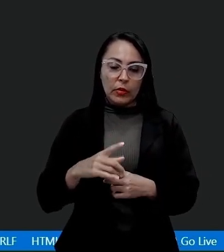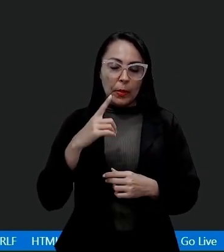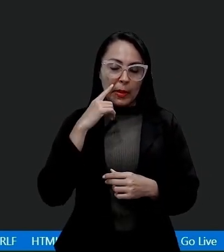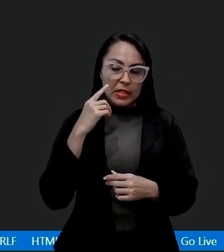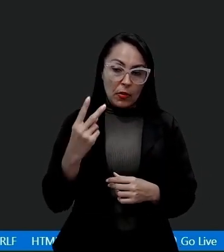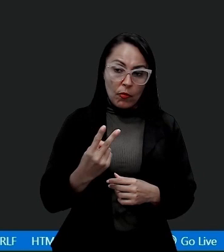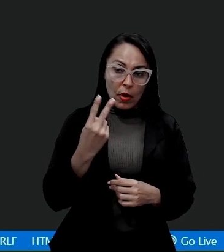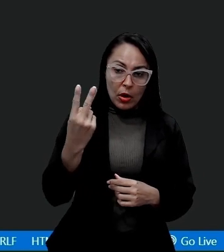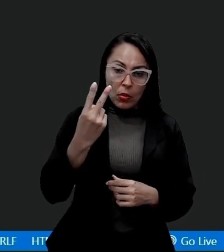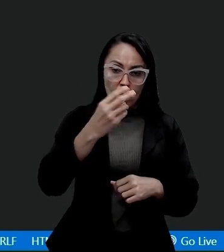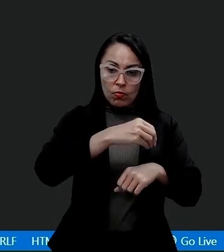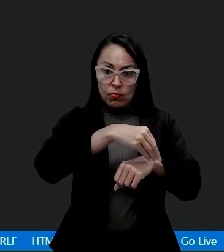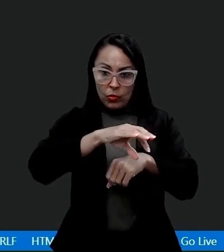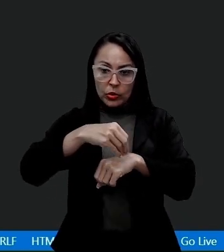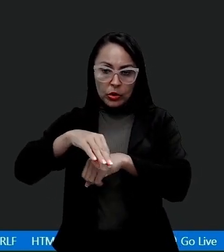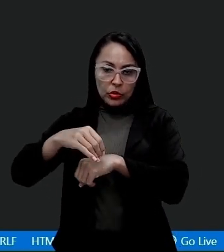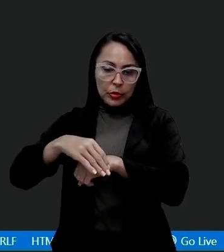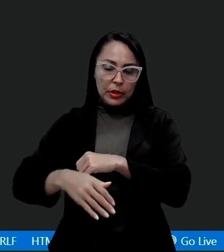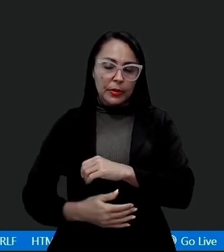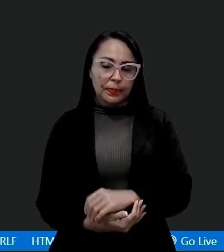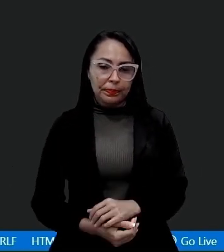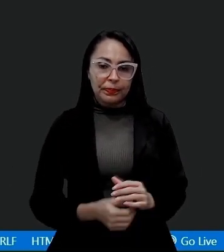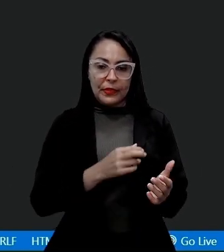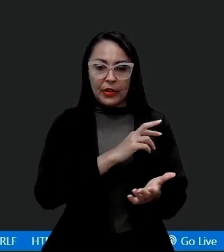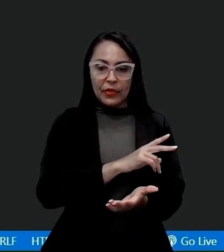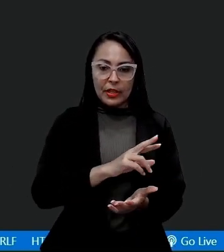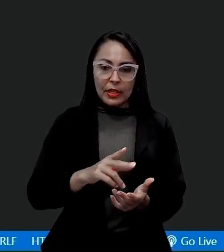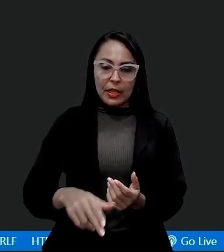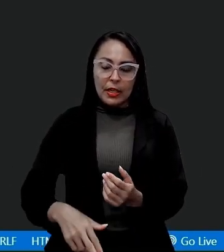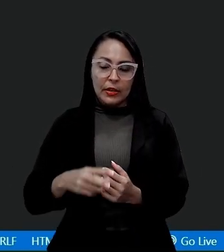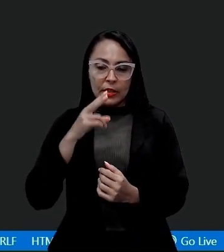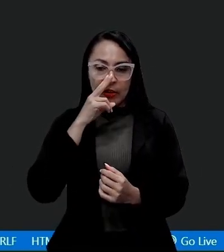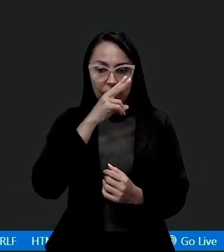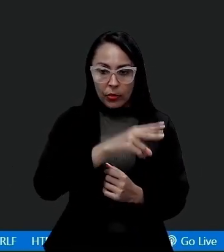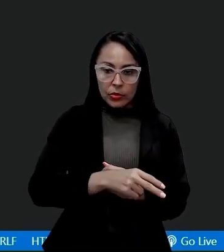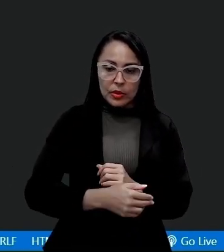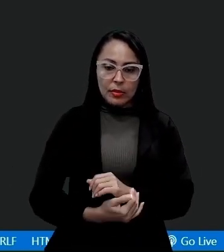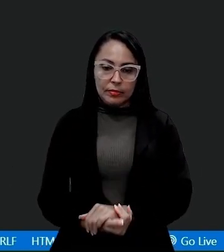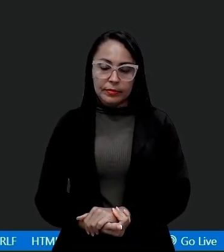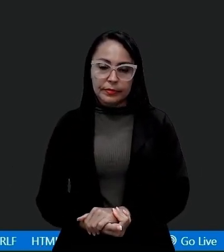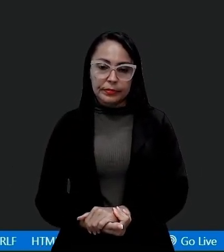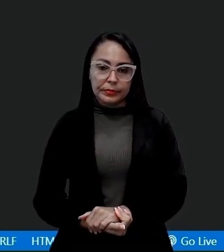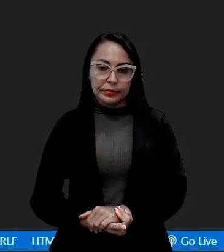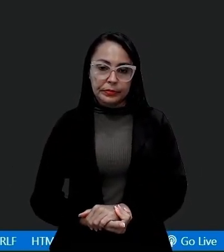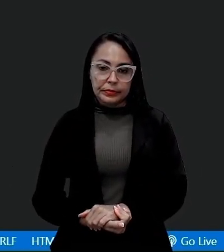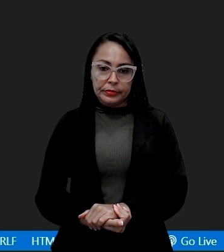valor da variável, o valor da força do Jedi para esse span.